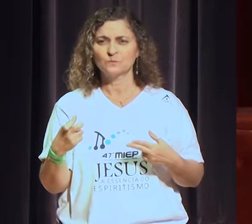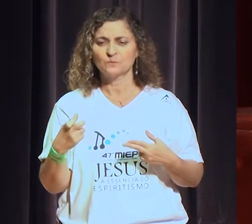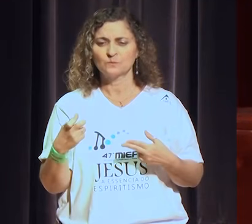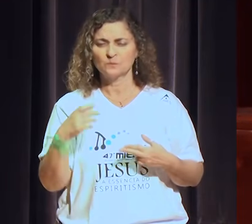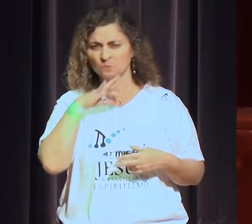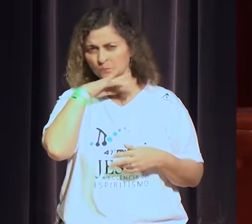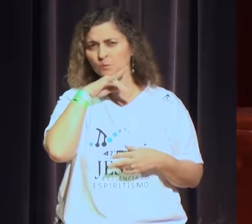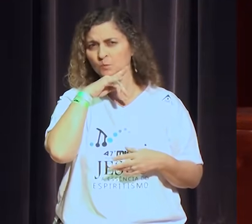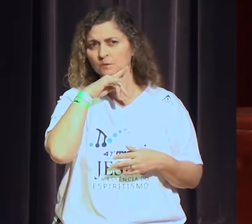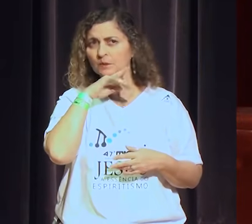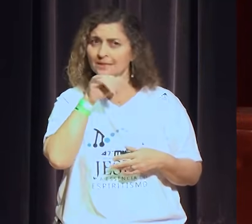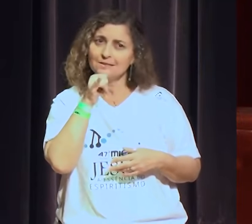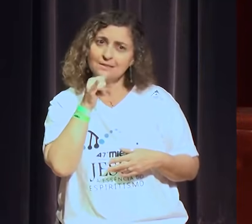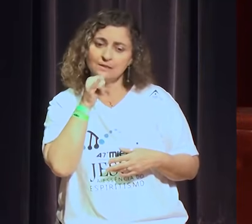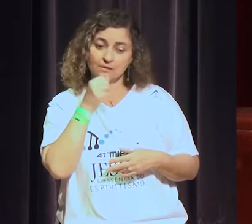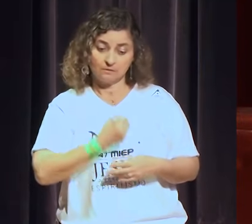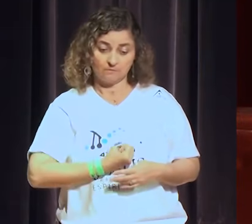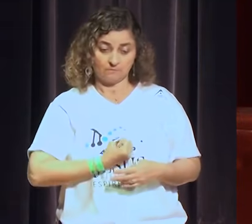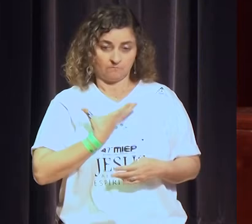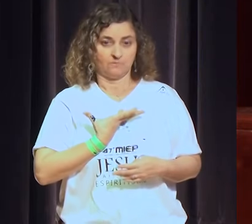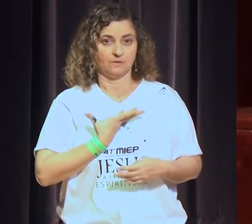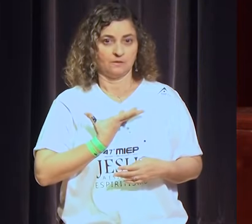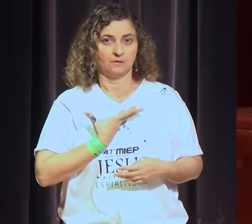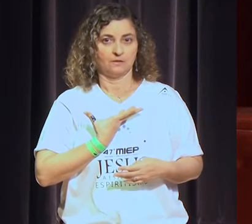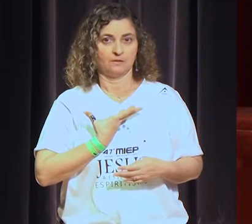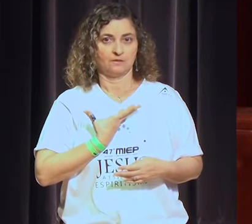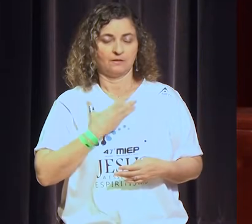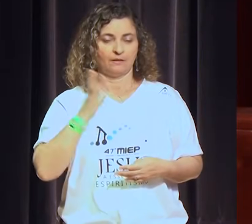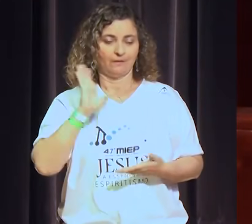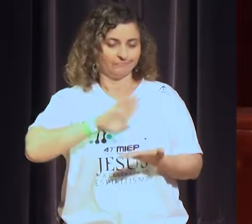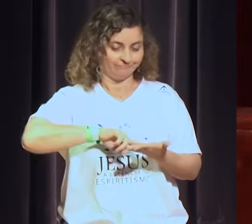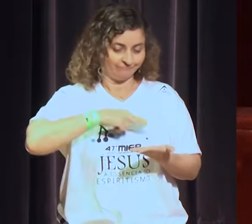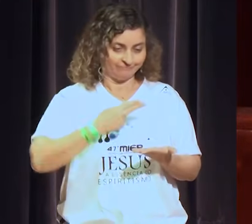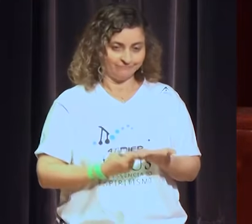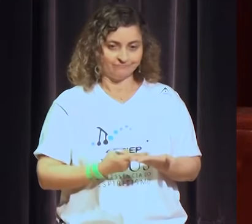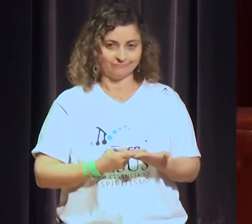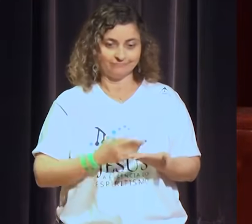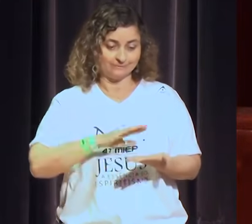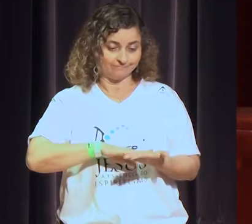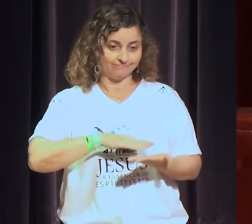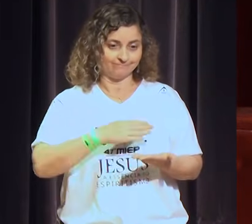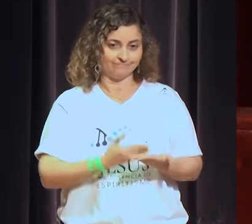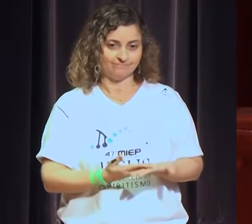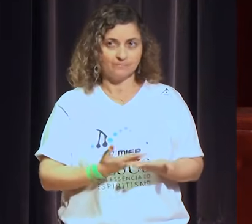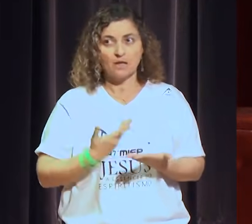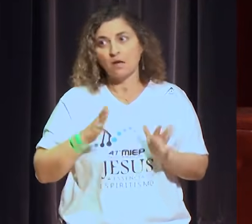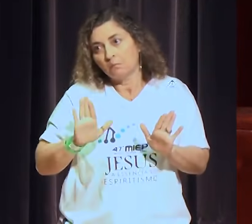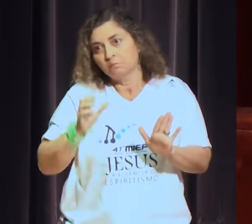Tem uma coisa muito ruim que é interpretar poesia, né? Ninguém deve fazer isso, interpretar poesia para os outros.